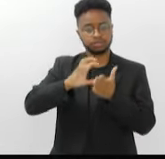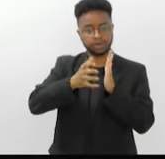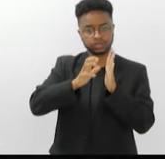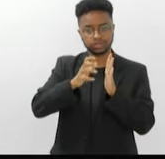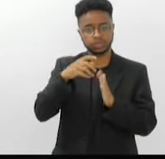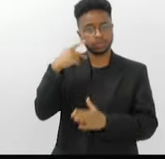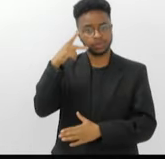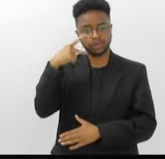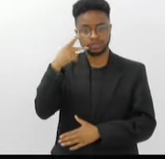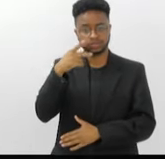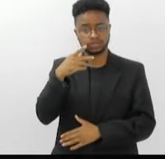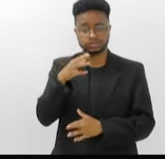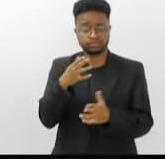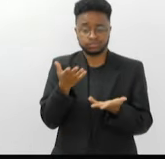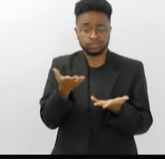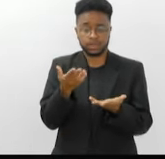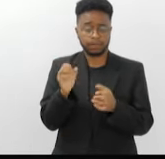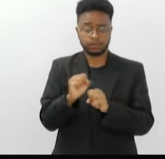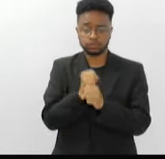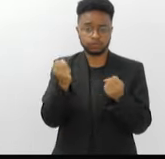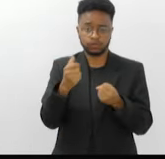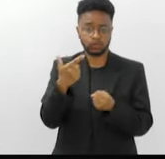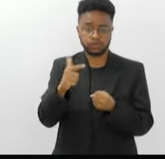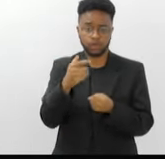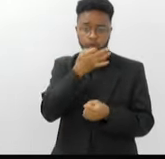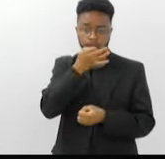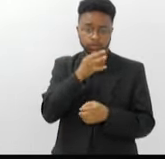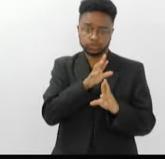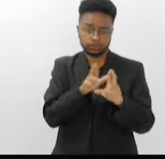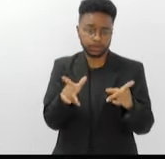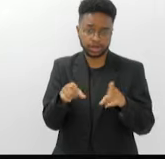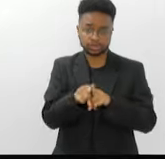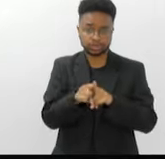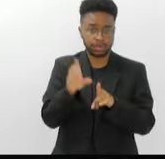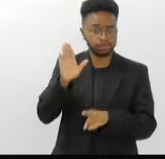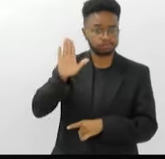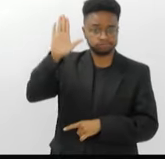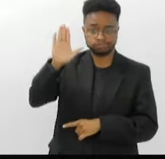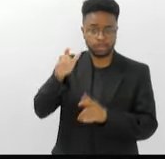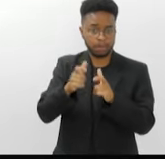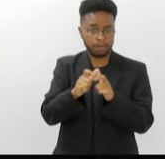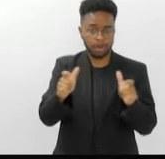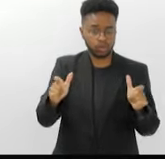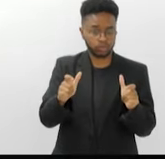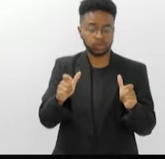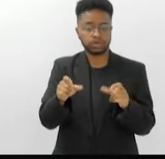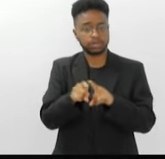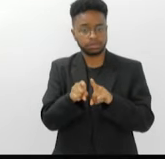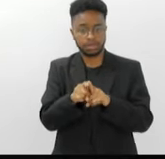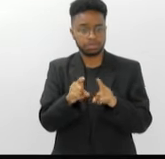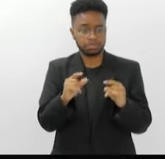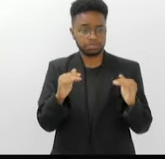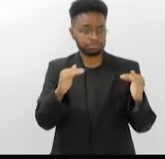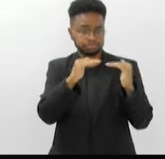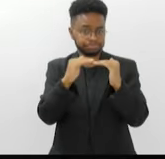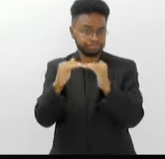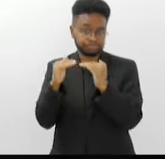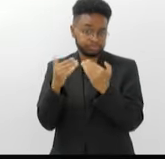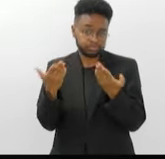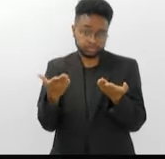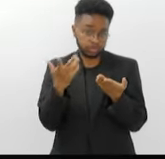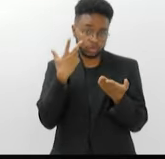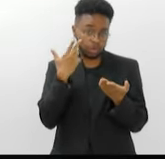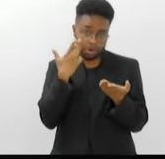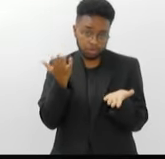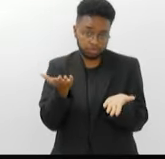não tenham opiniões diversas e candidaturas majoritárias e proporcionais. Isso faz parte